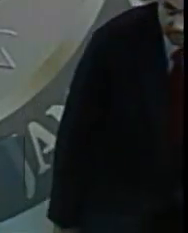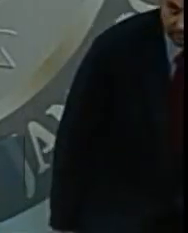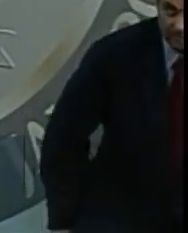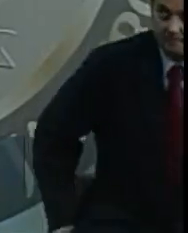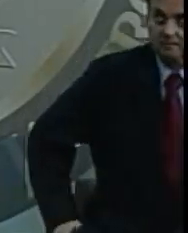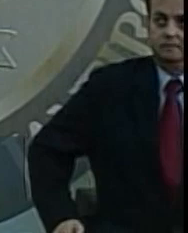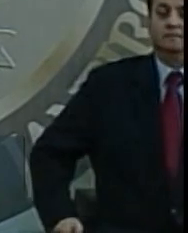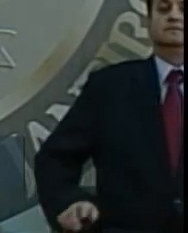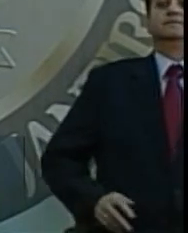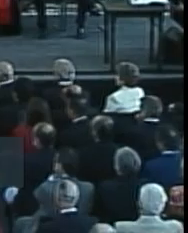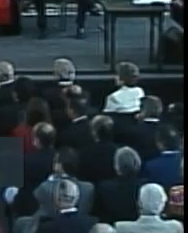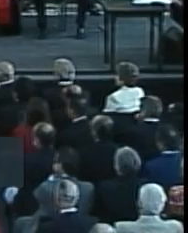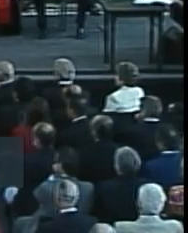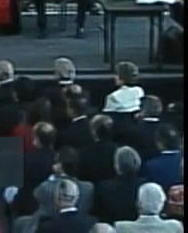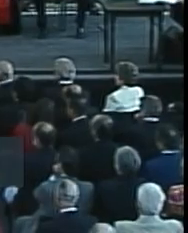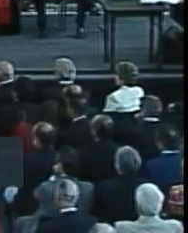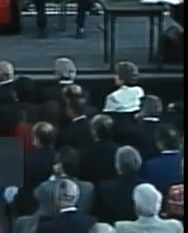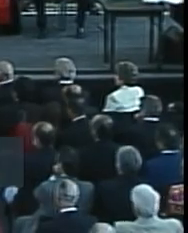Eu queria